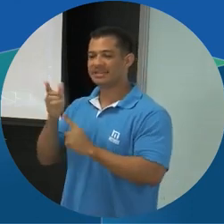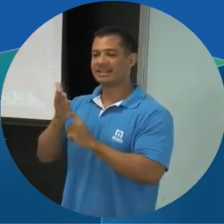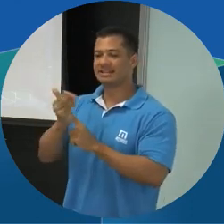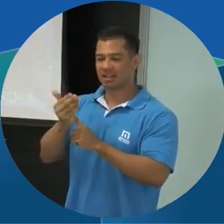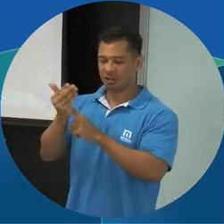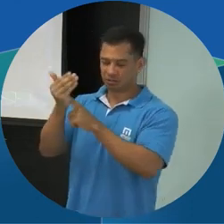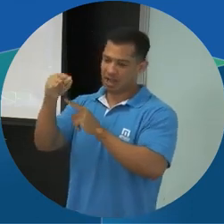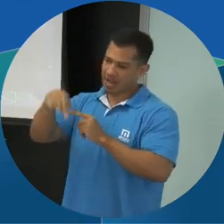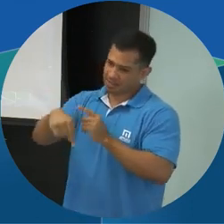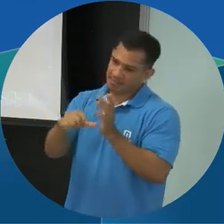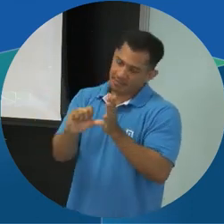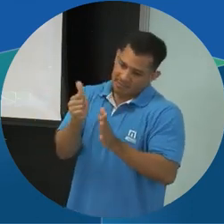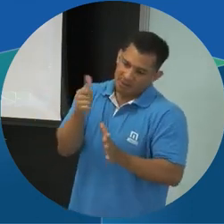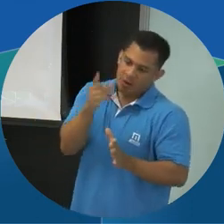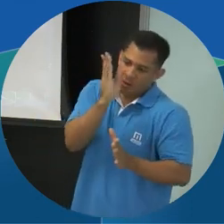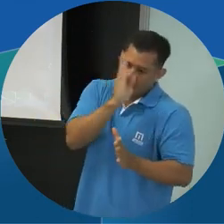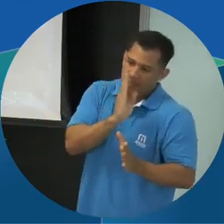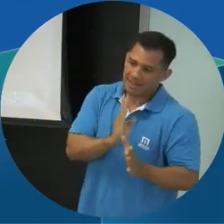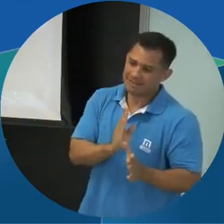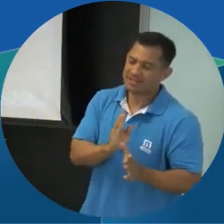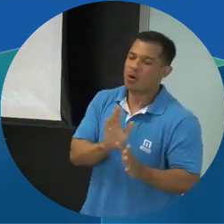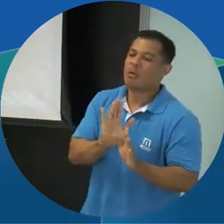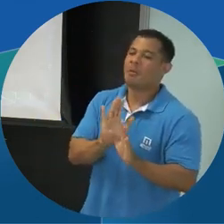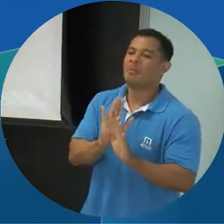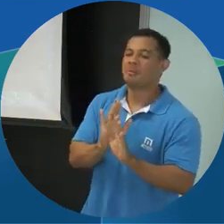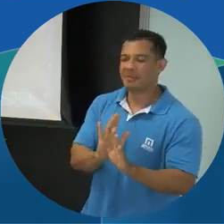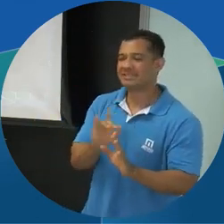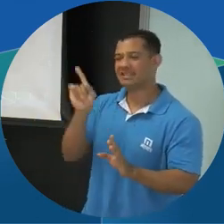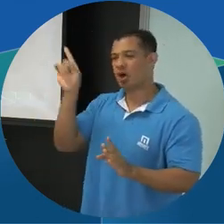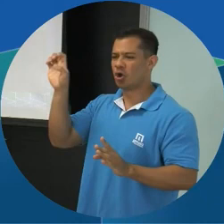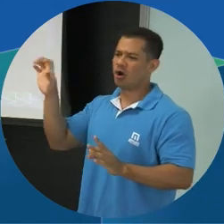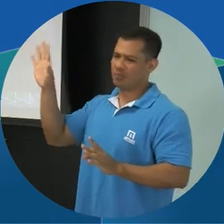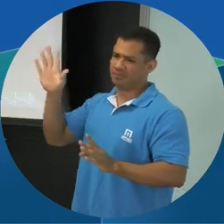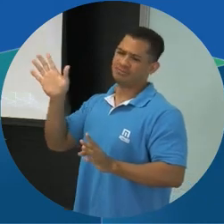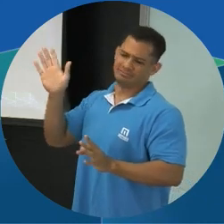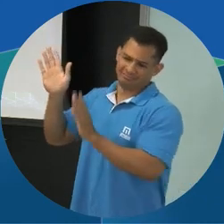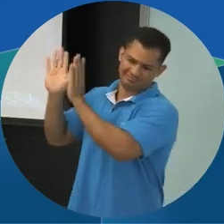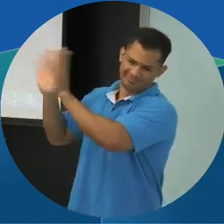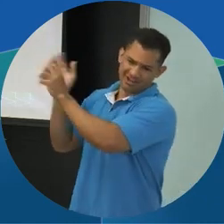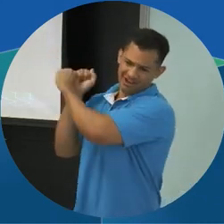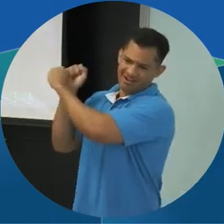sendo aplicada, mas a passos muito lentos, né,